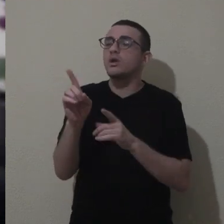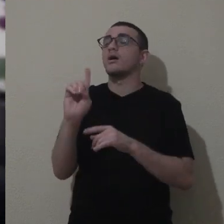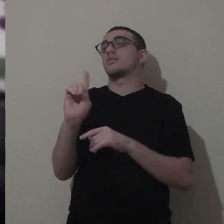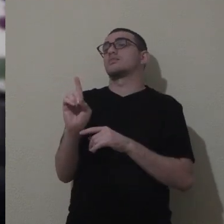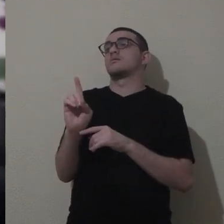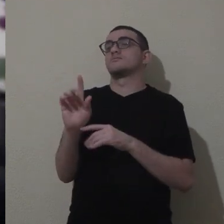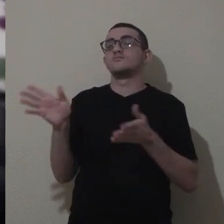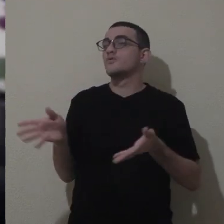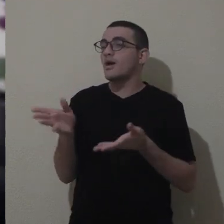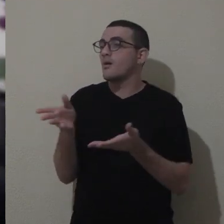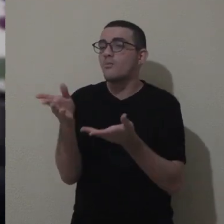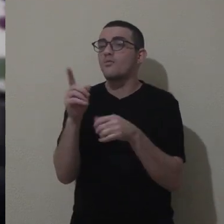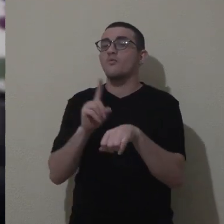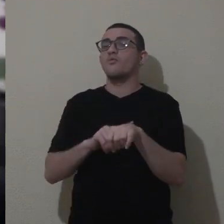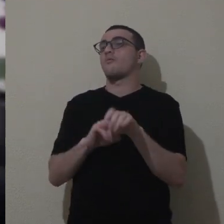né? Não,